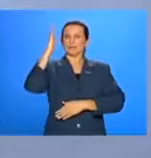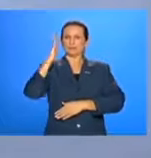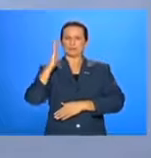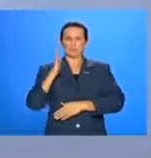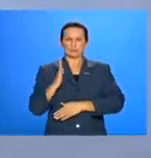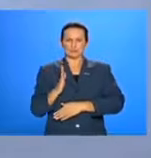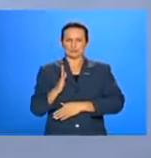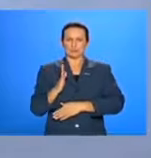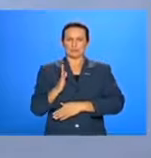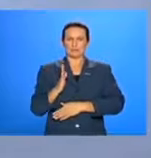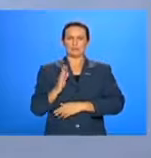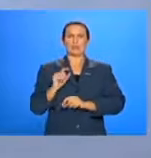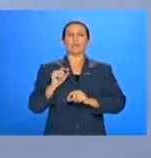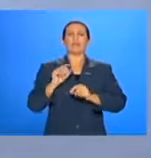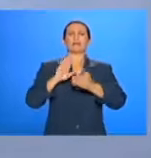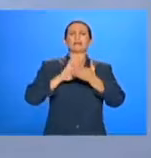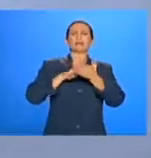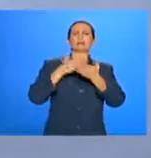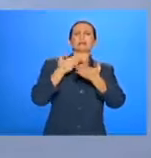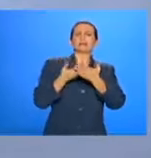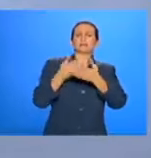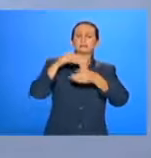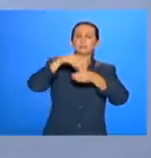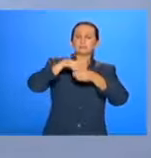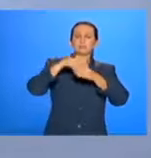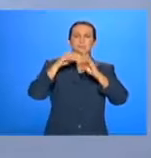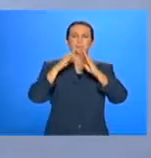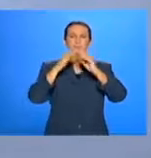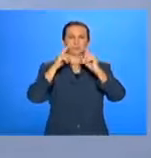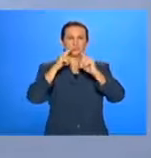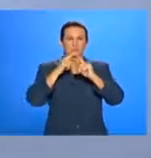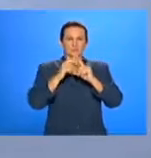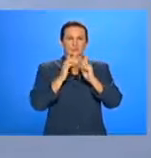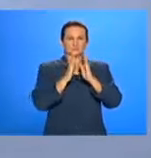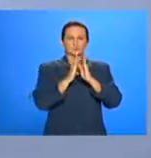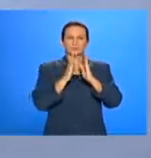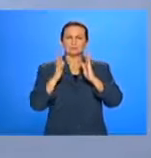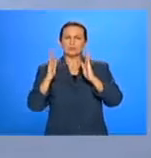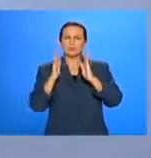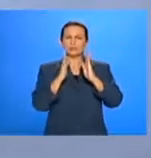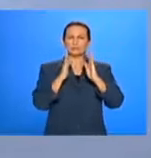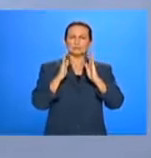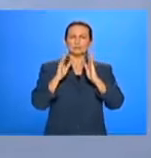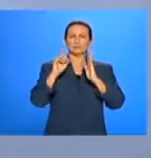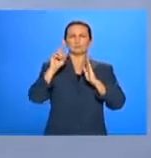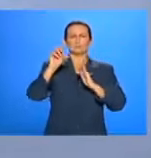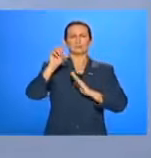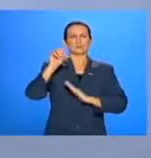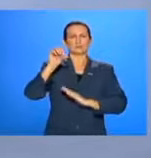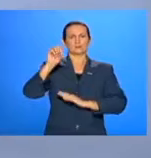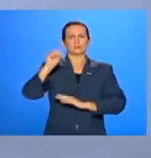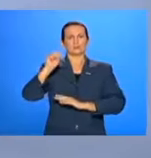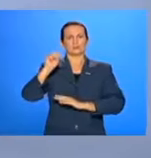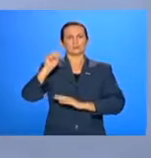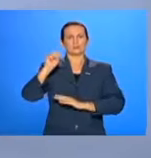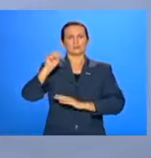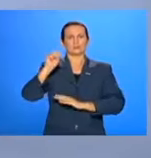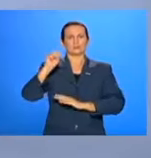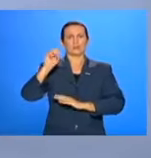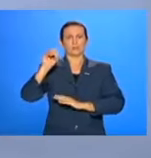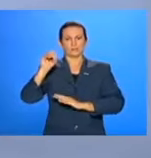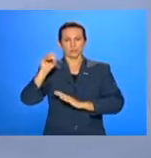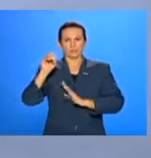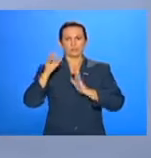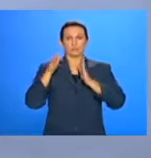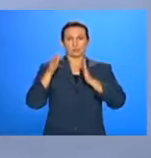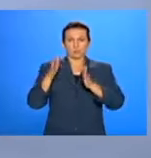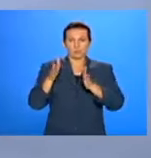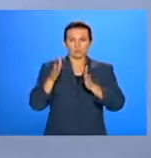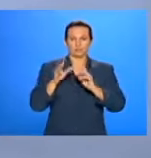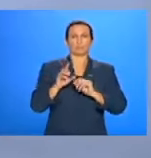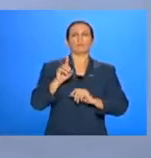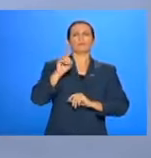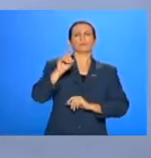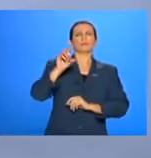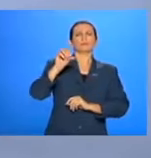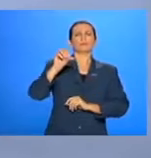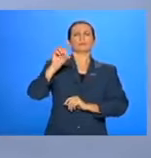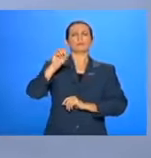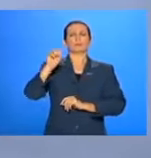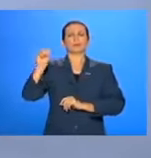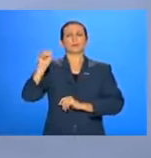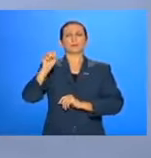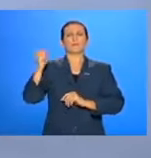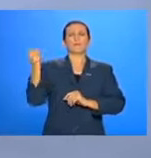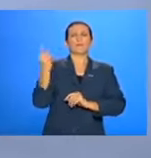religiosos iniciados por volta dos anos 80. Em 1988, realizou-se o primeiro